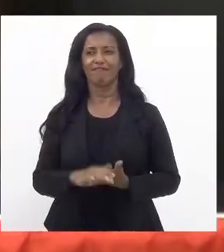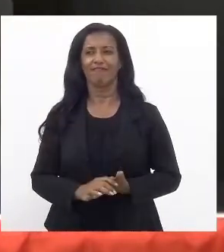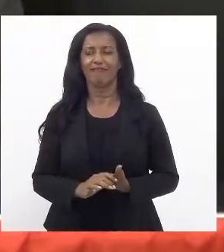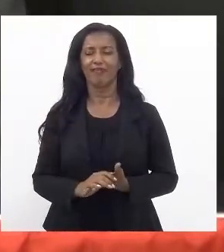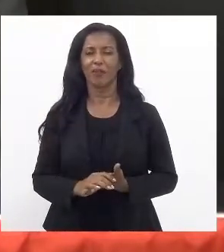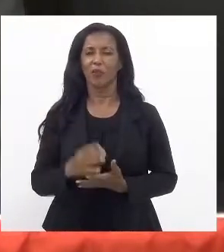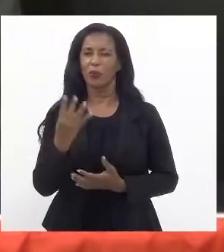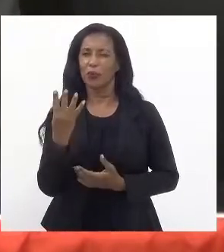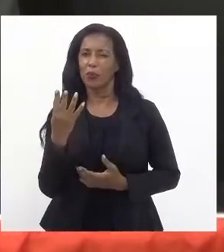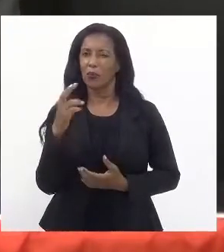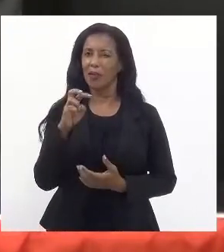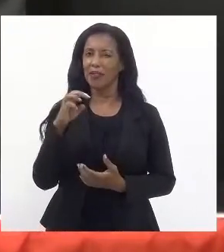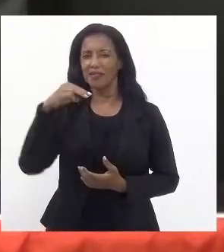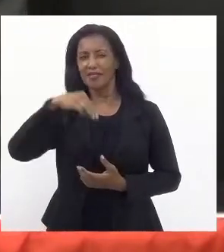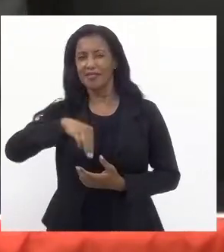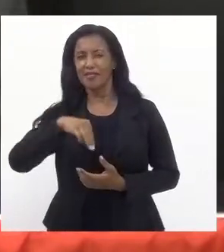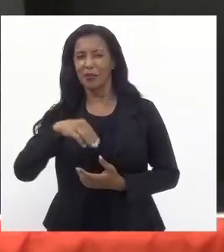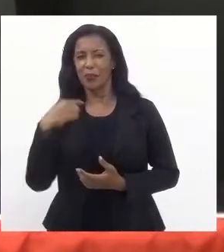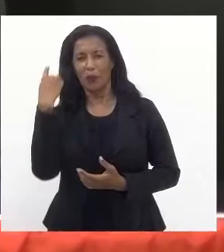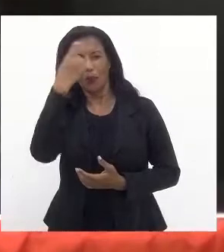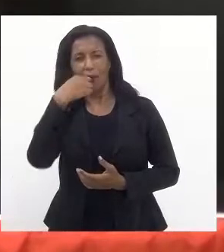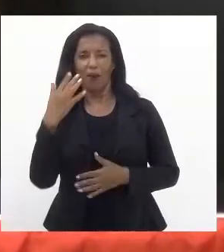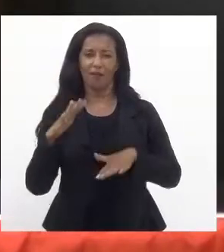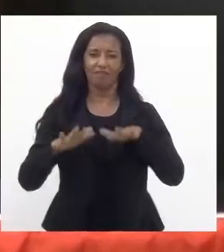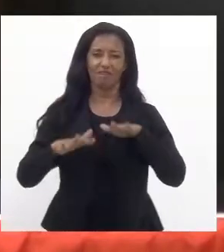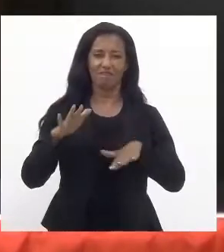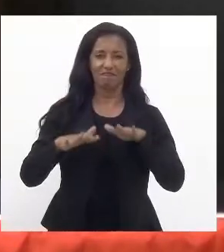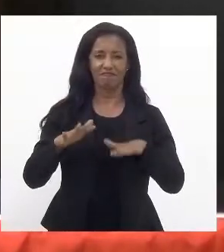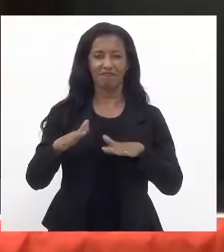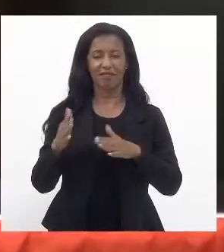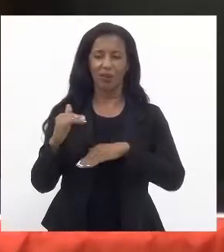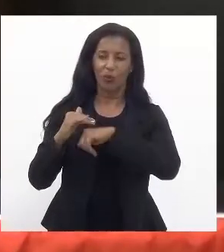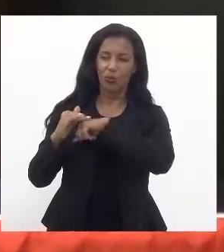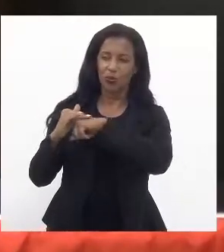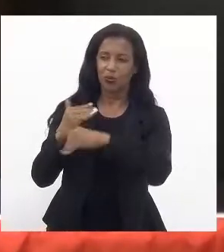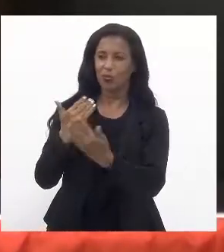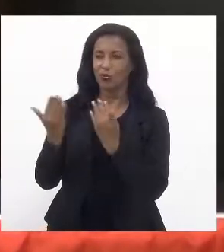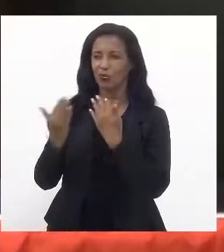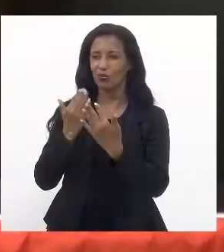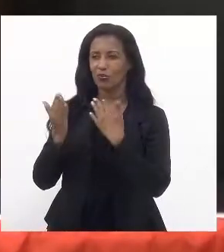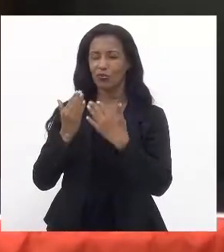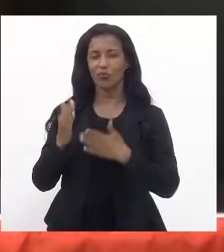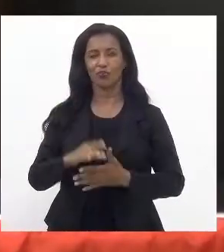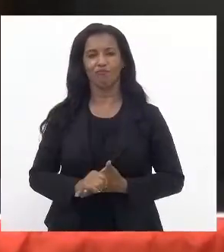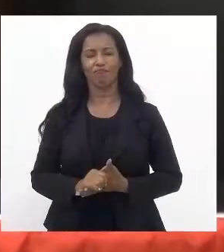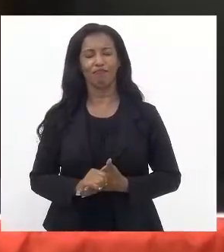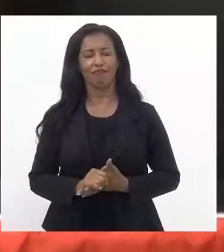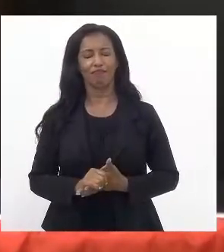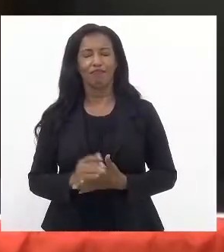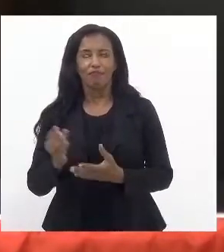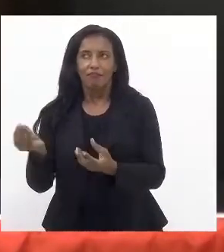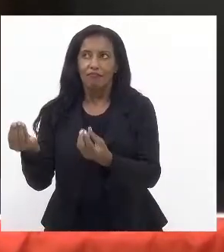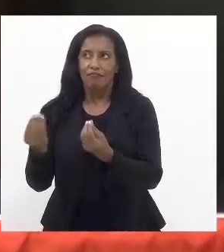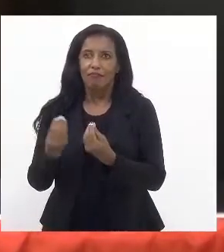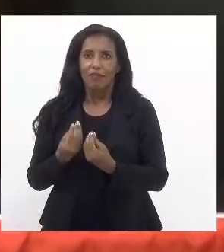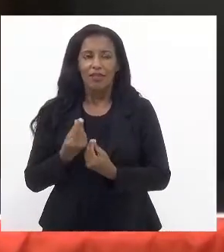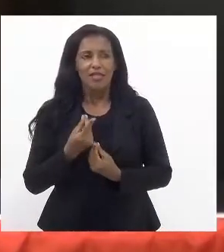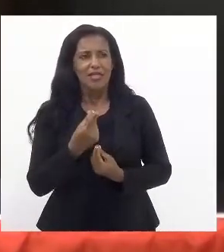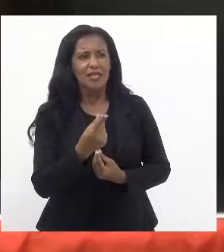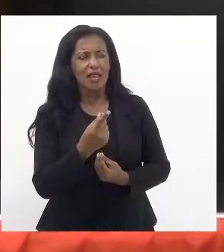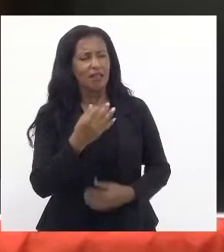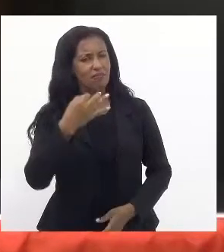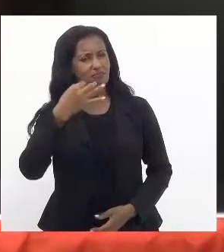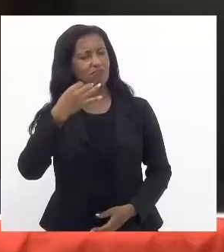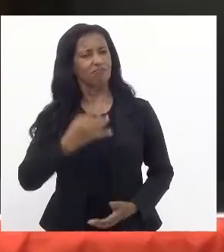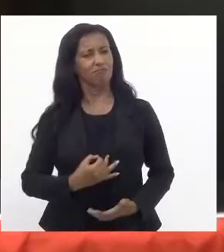uns 45 minutos a 1 hora, com o cônsul. E saí de lá absolutamente